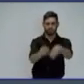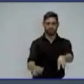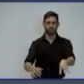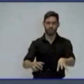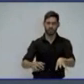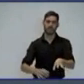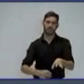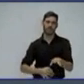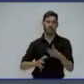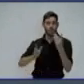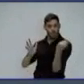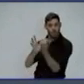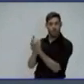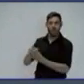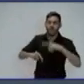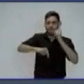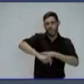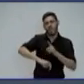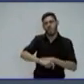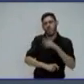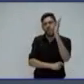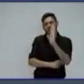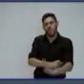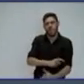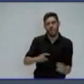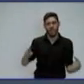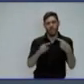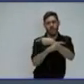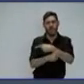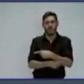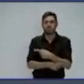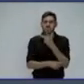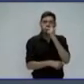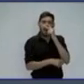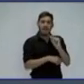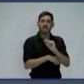O slogan para o momento brasileiro, ao contrário do propalado, parece ser: